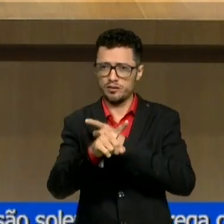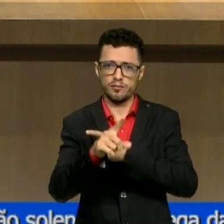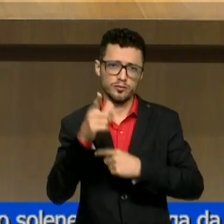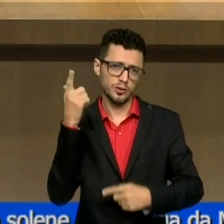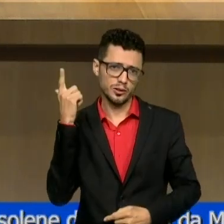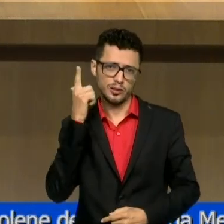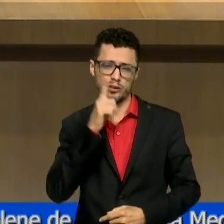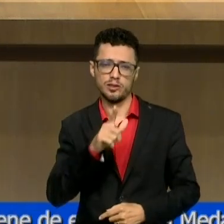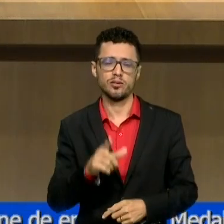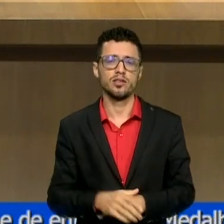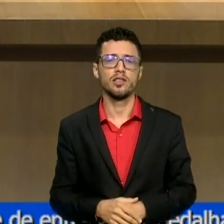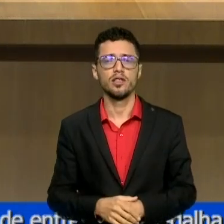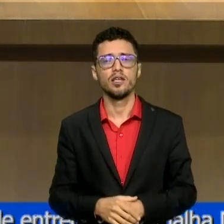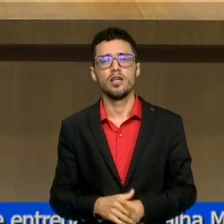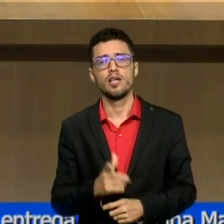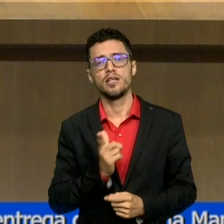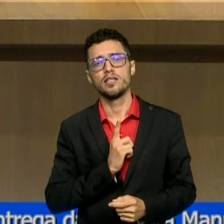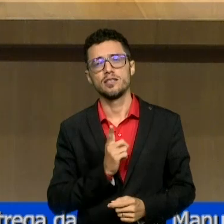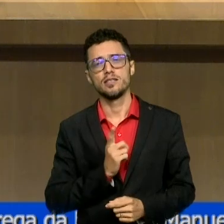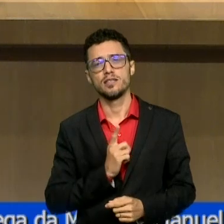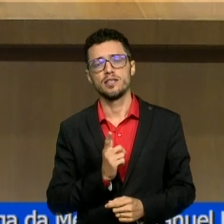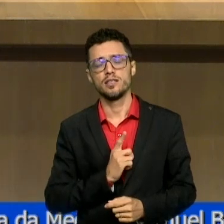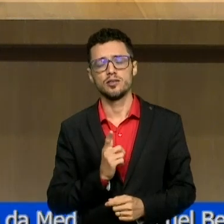promovendo um crescimento sustentável.